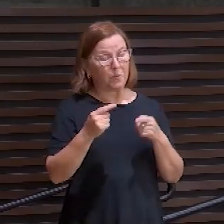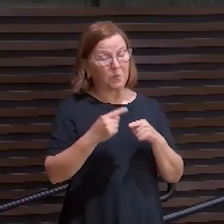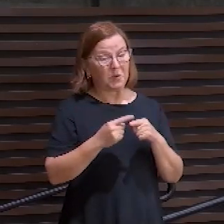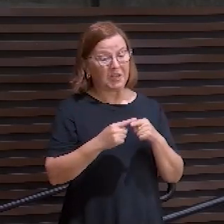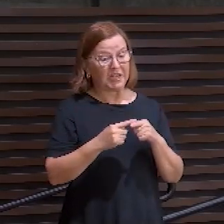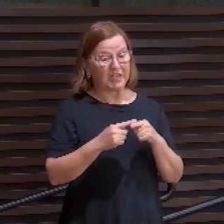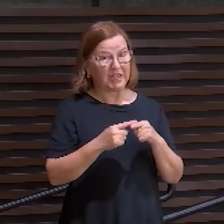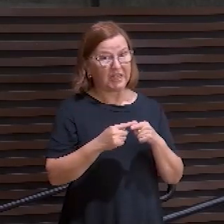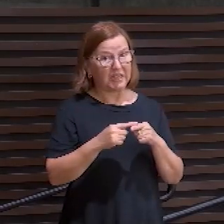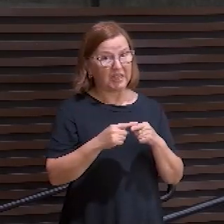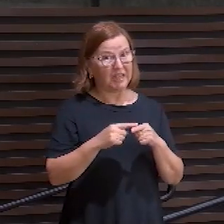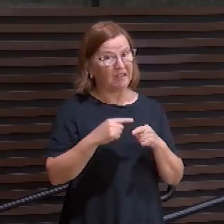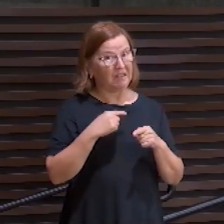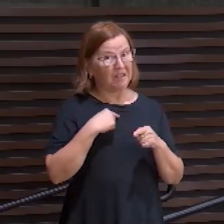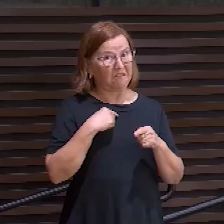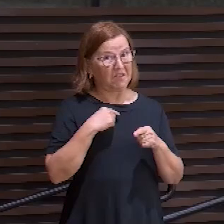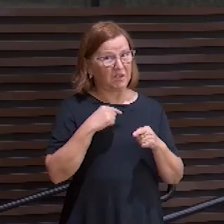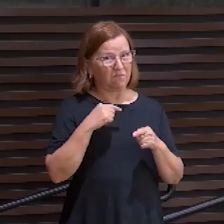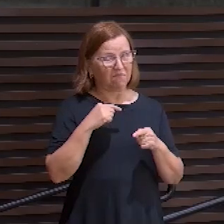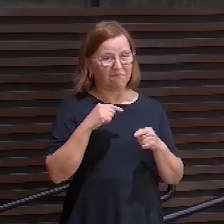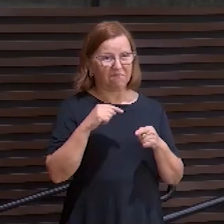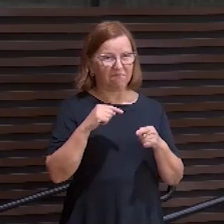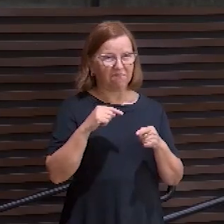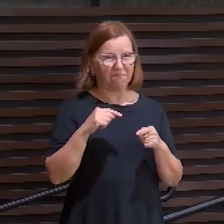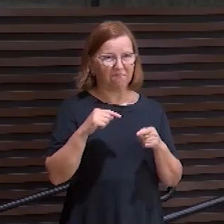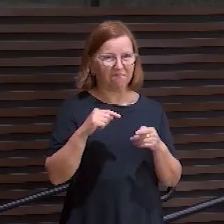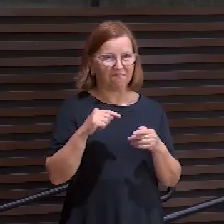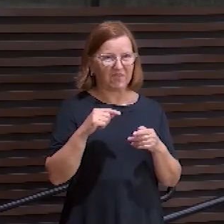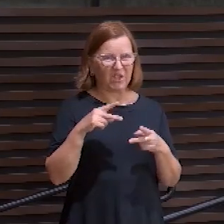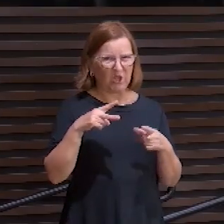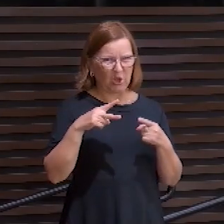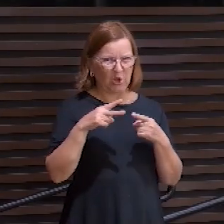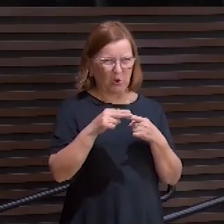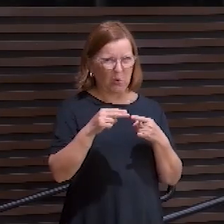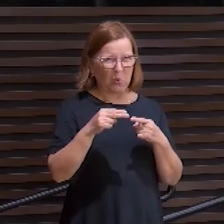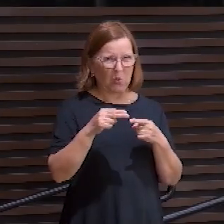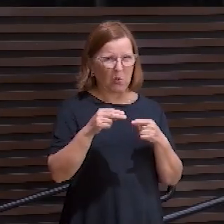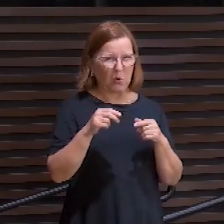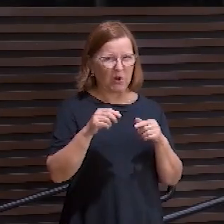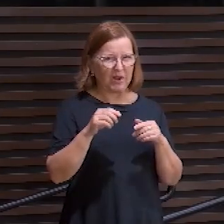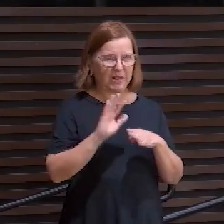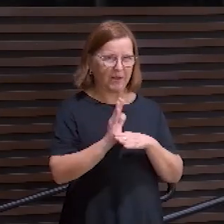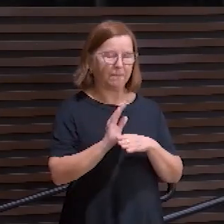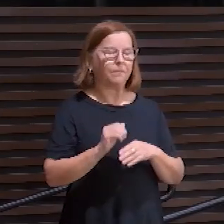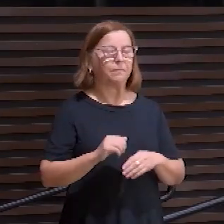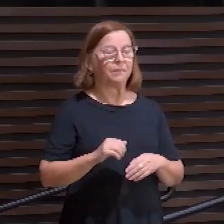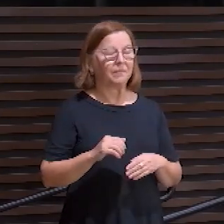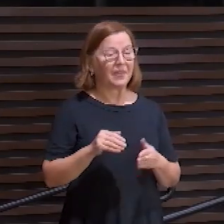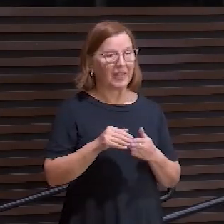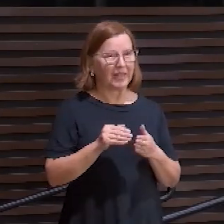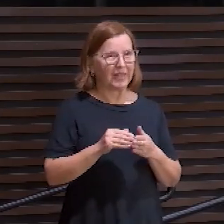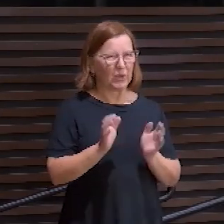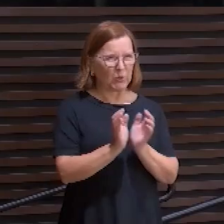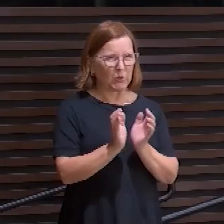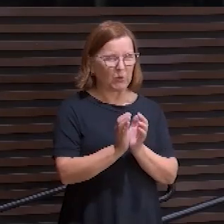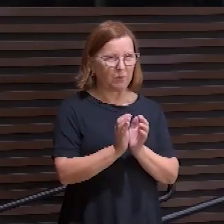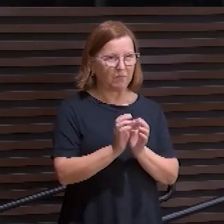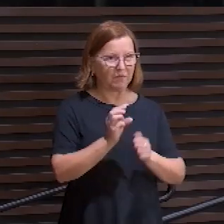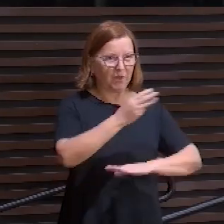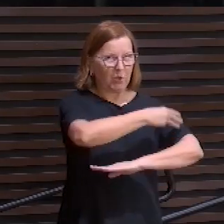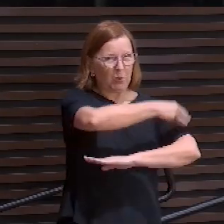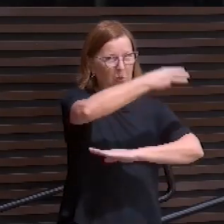cortado. Até a turma do arco-íris na